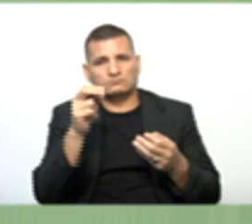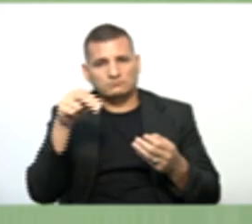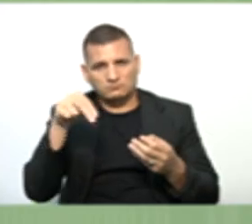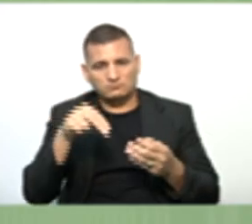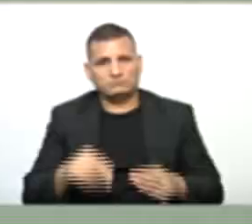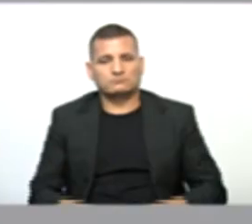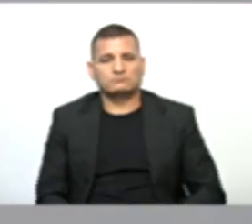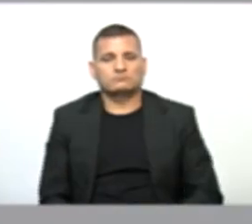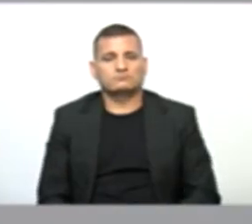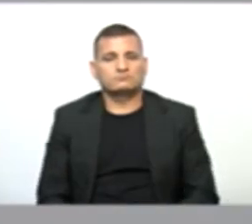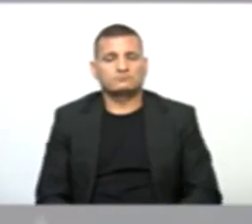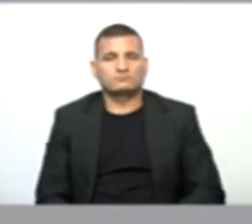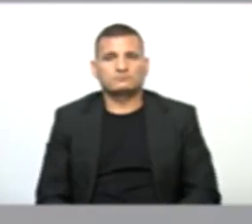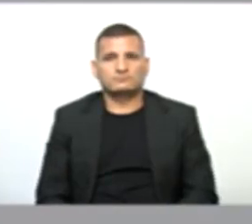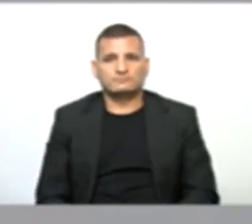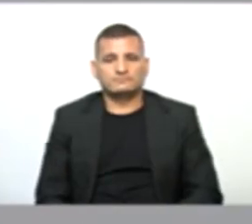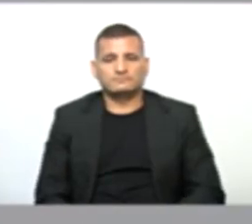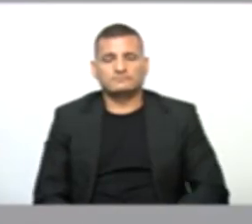Python.